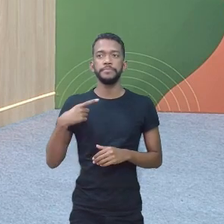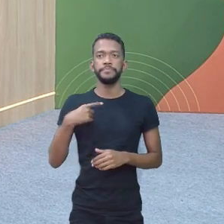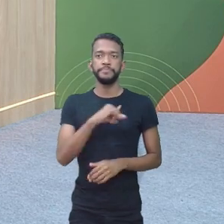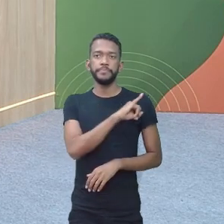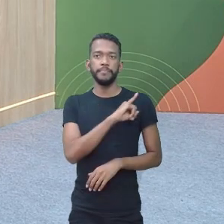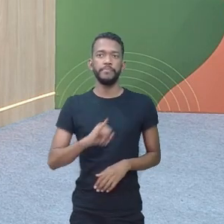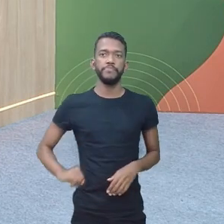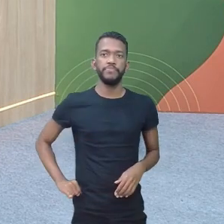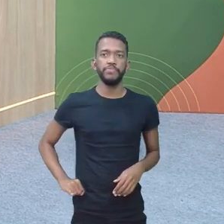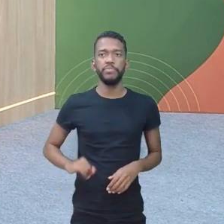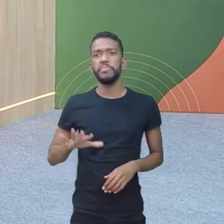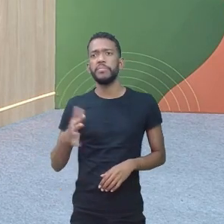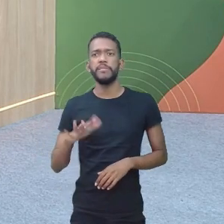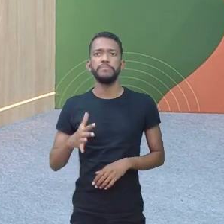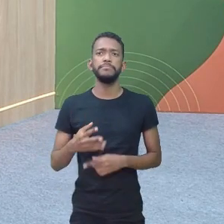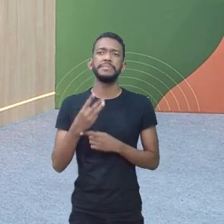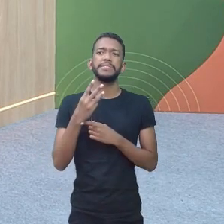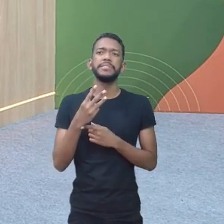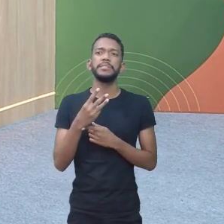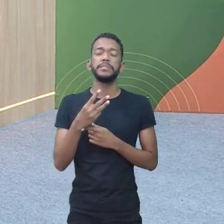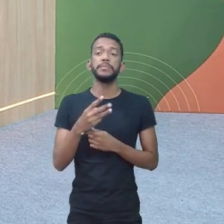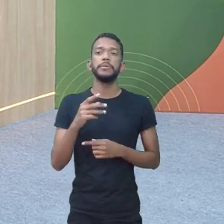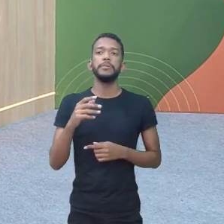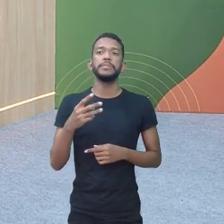imperador, né, por volta de